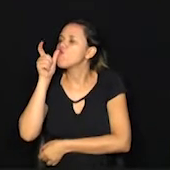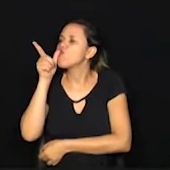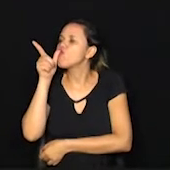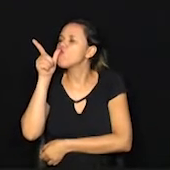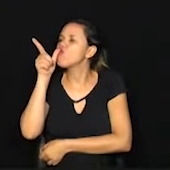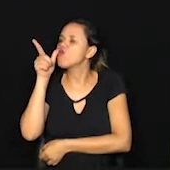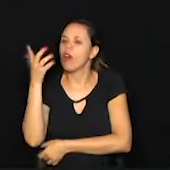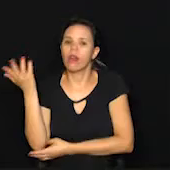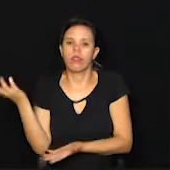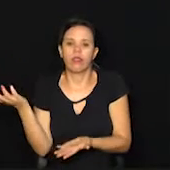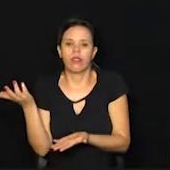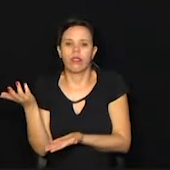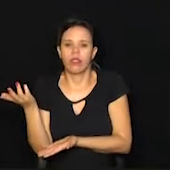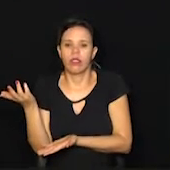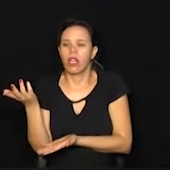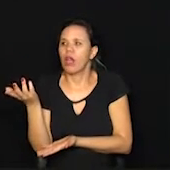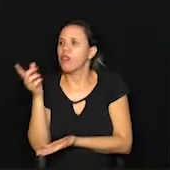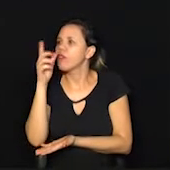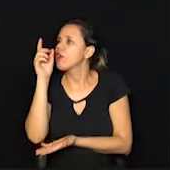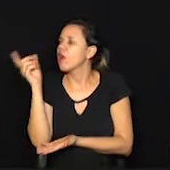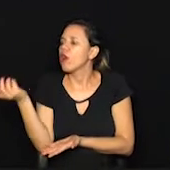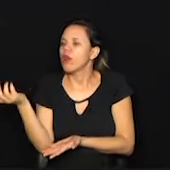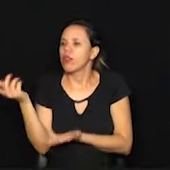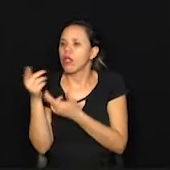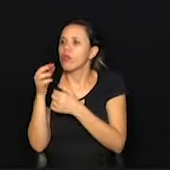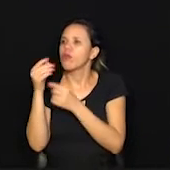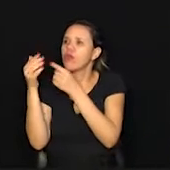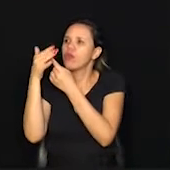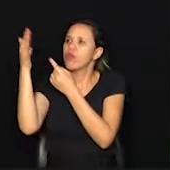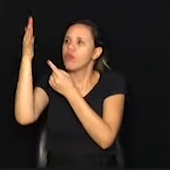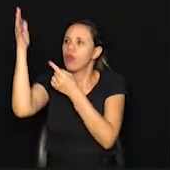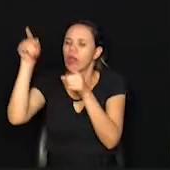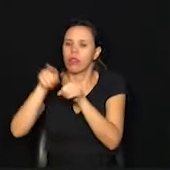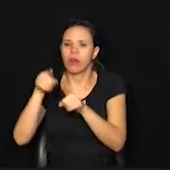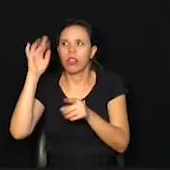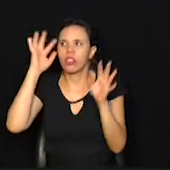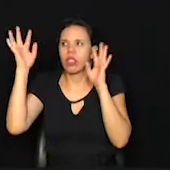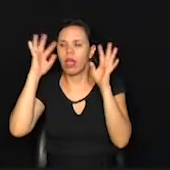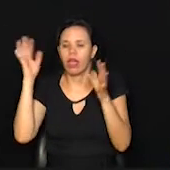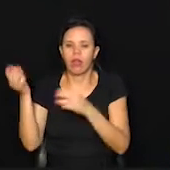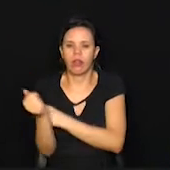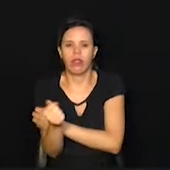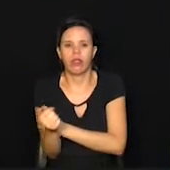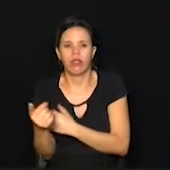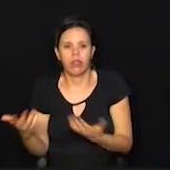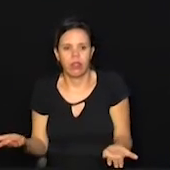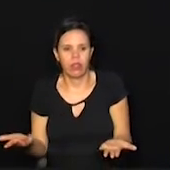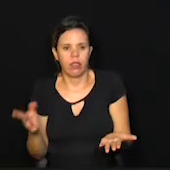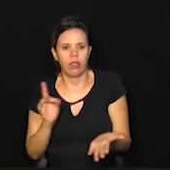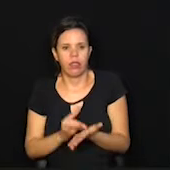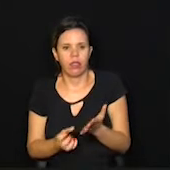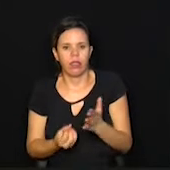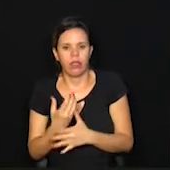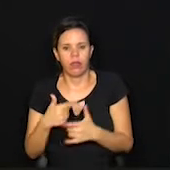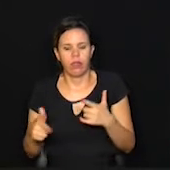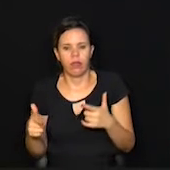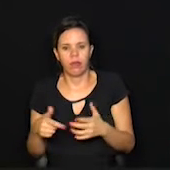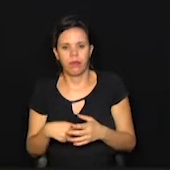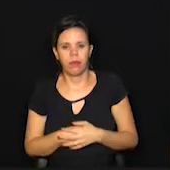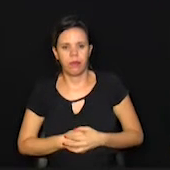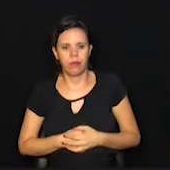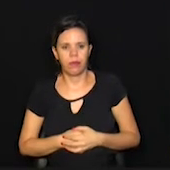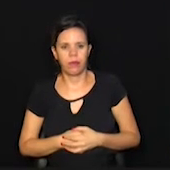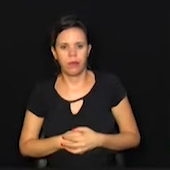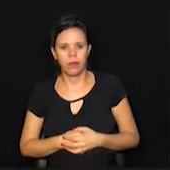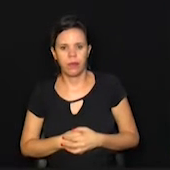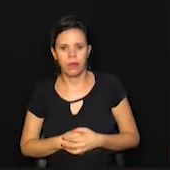insistiram de causar Sinhá o Imaginário que e o fato é que essa coluna